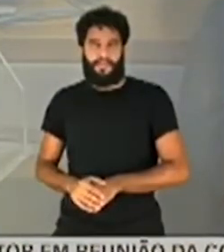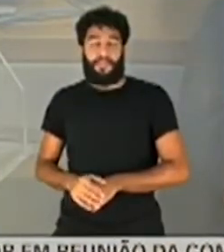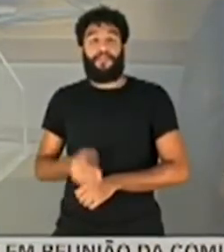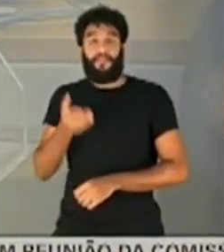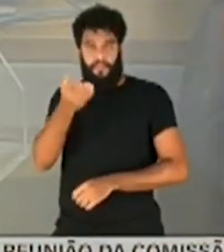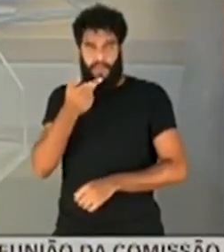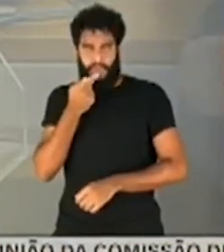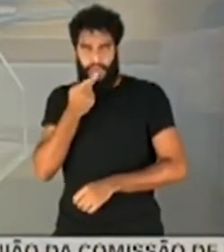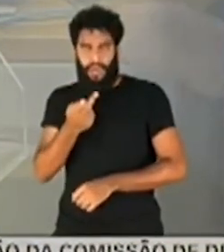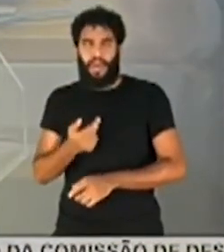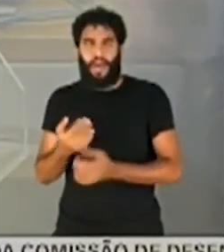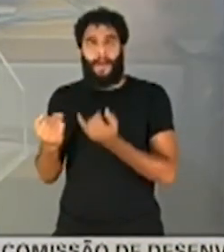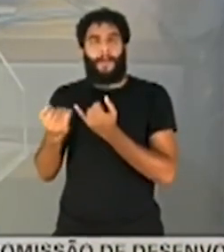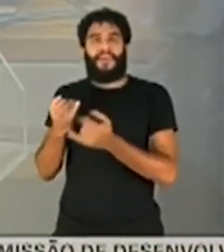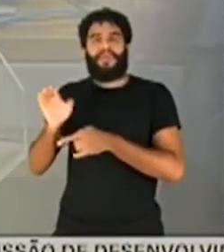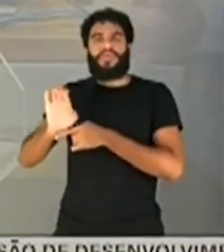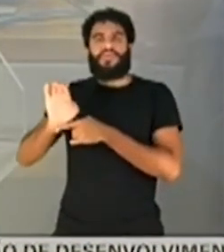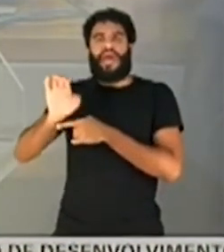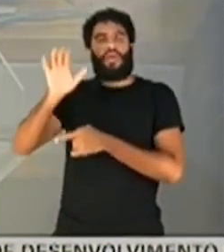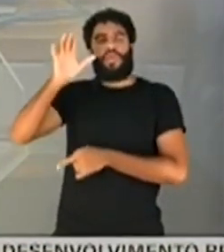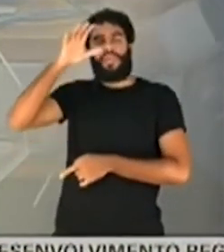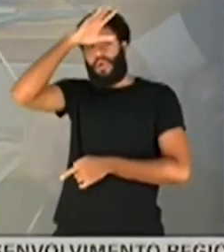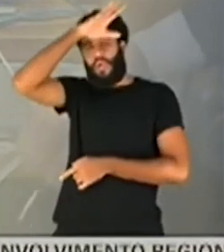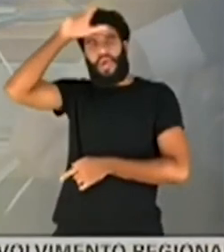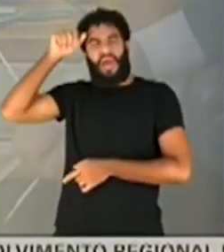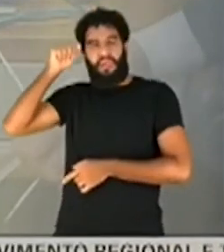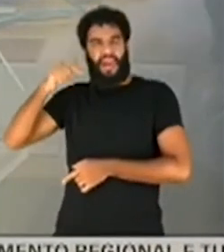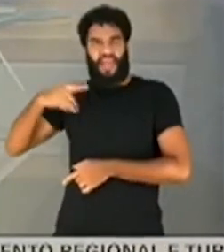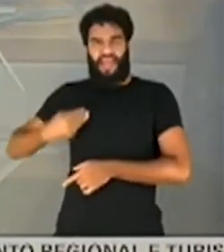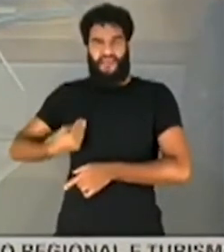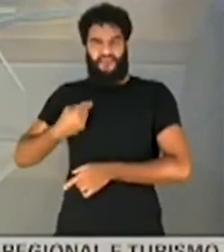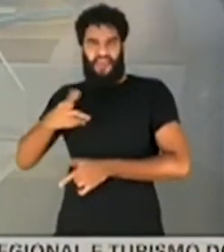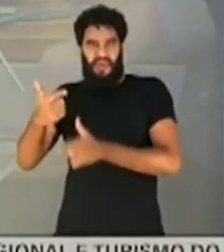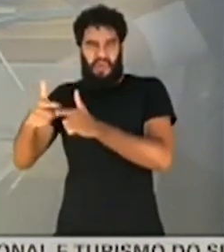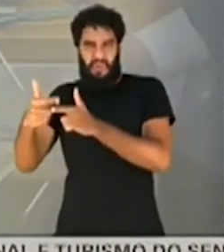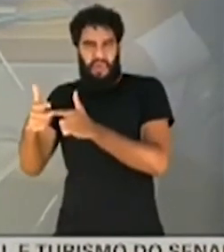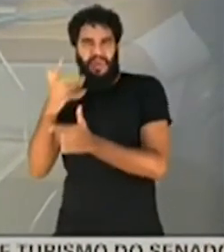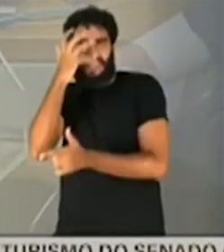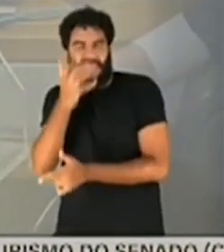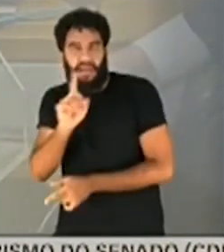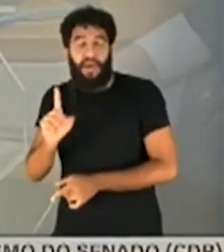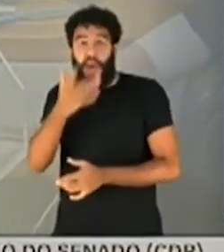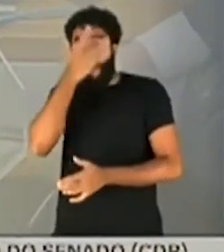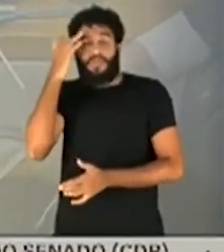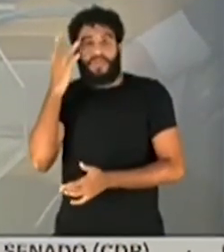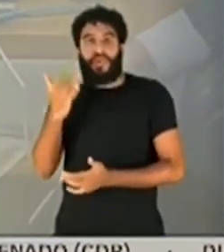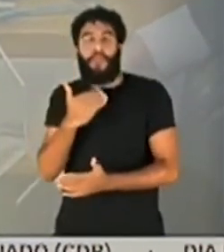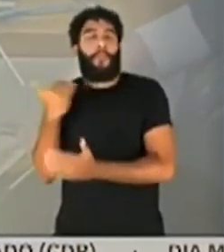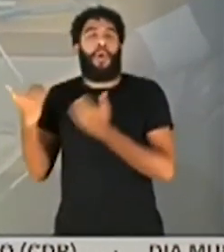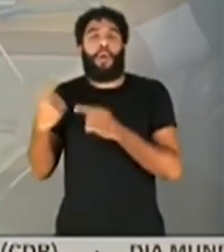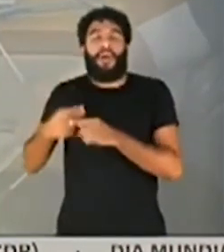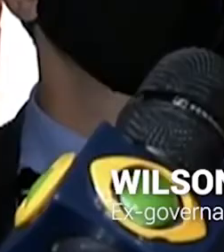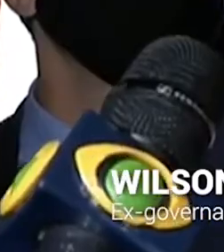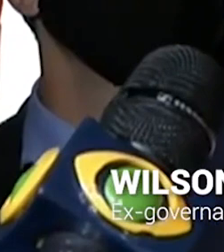está falando, parece que o Amazonas não viveu o subsolo do inferno e que as pessoas não morreram por falta de assistência e